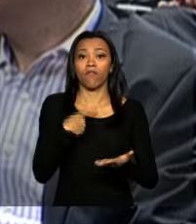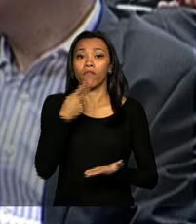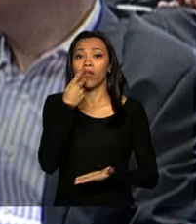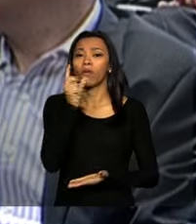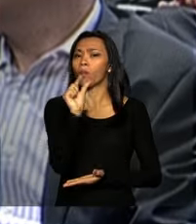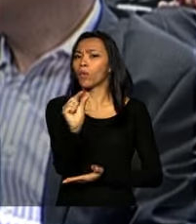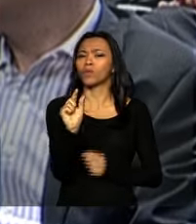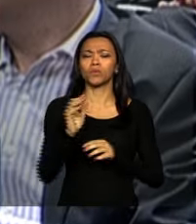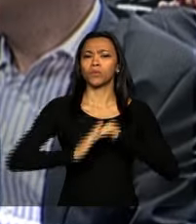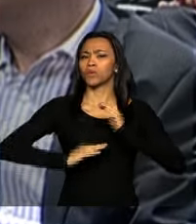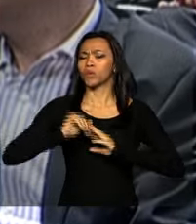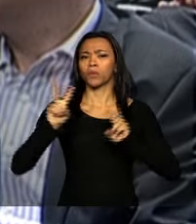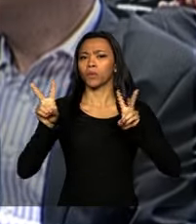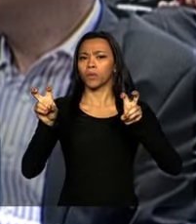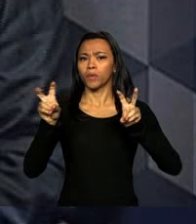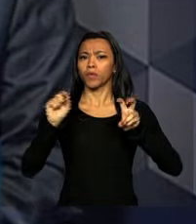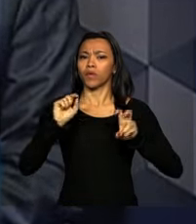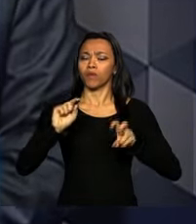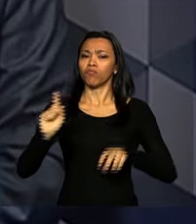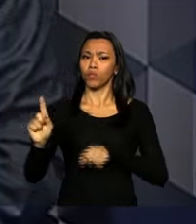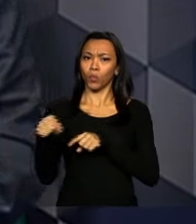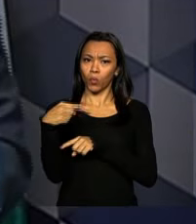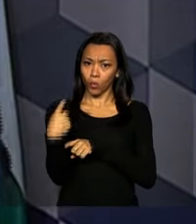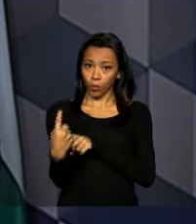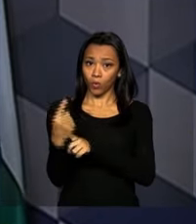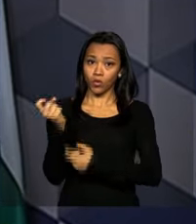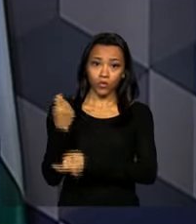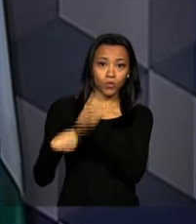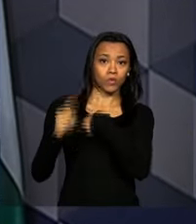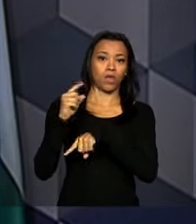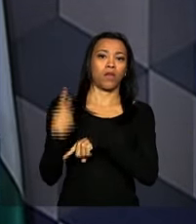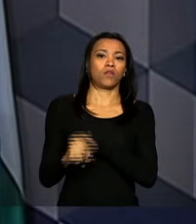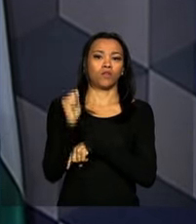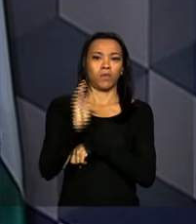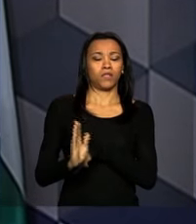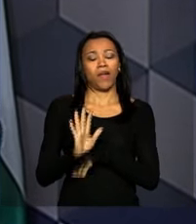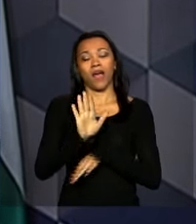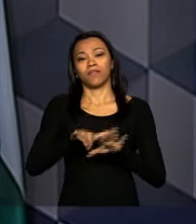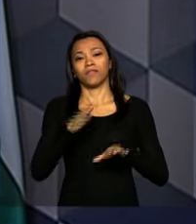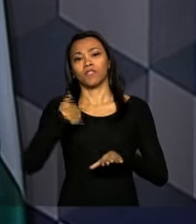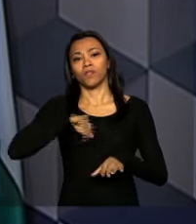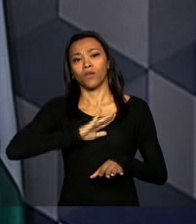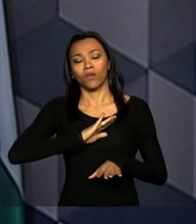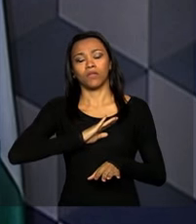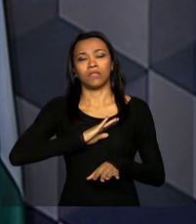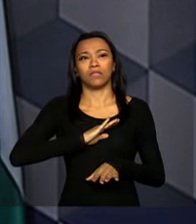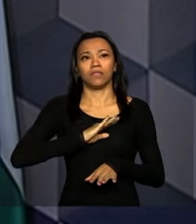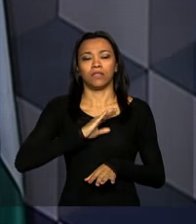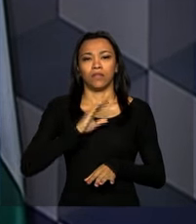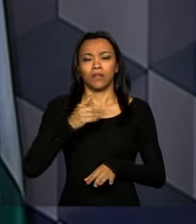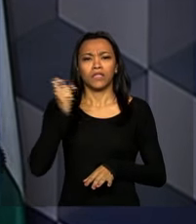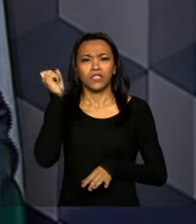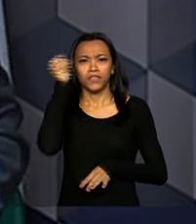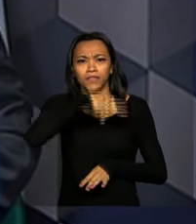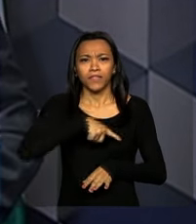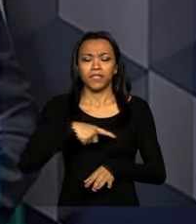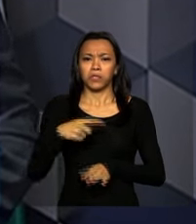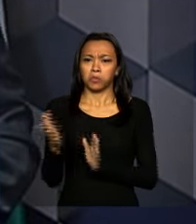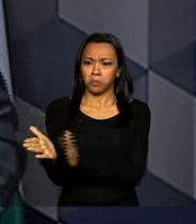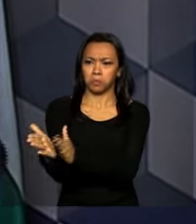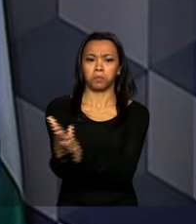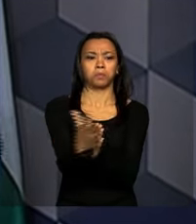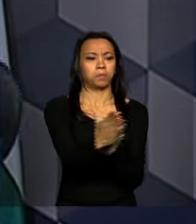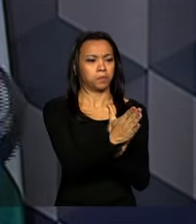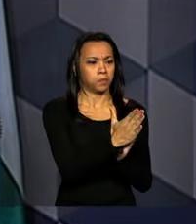sobre um caso de sucesso brasileiro. Nós, no Brasil, às vezes temos dificuldade de enaltecer as nossas